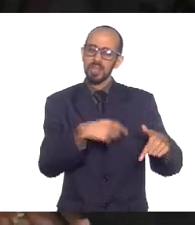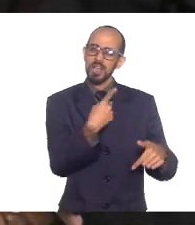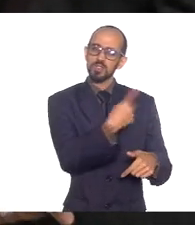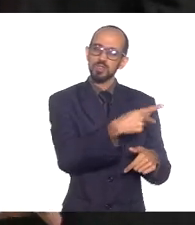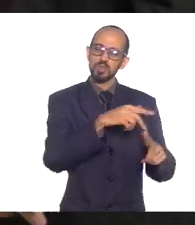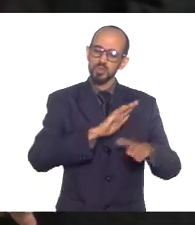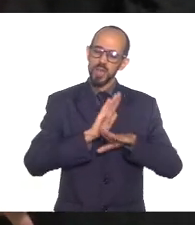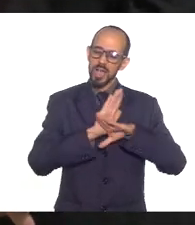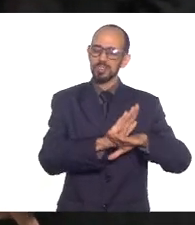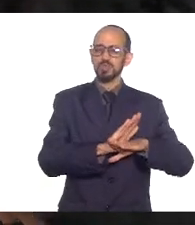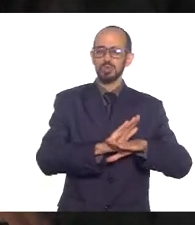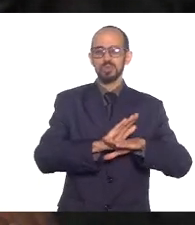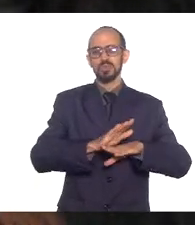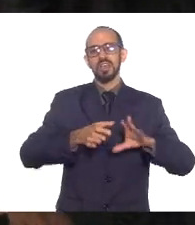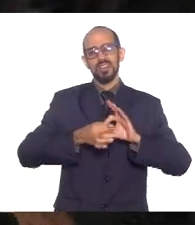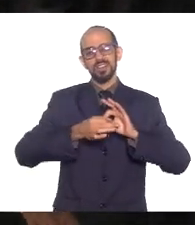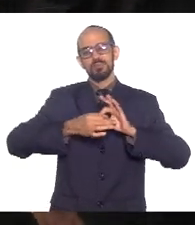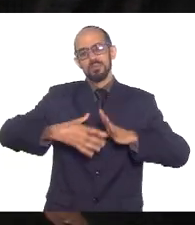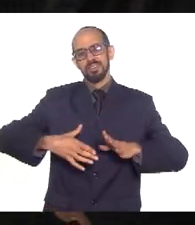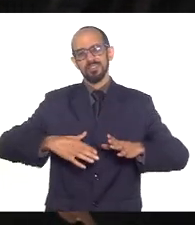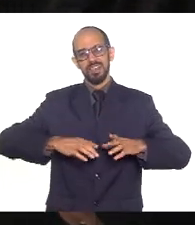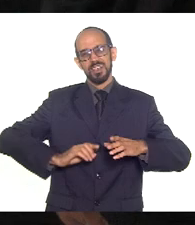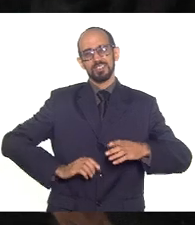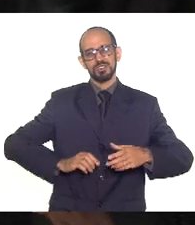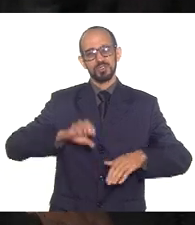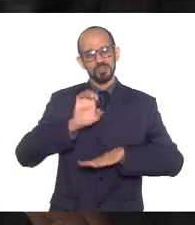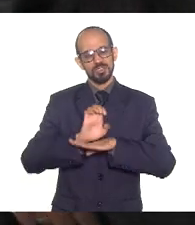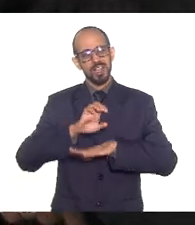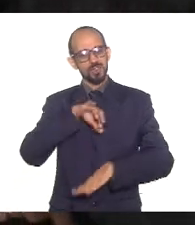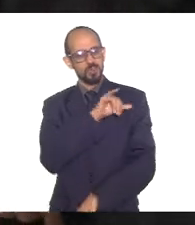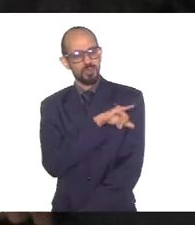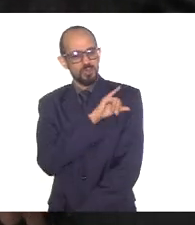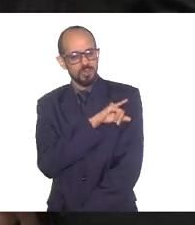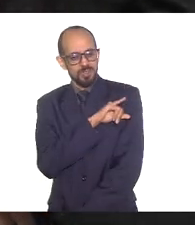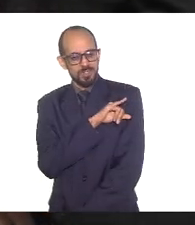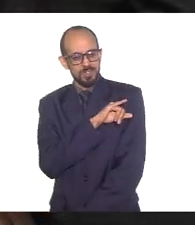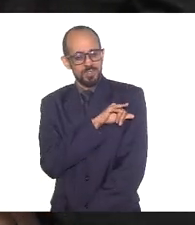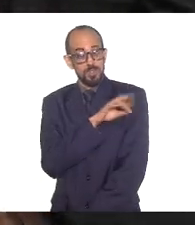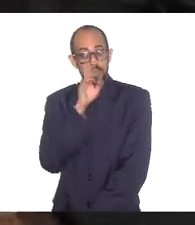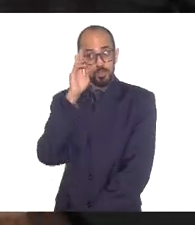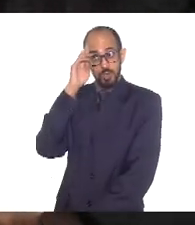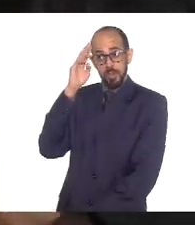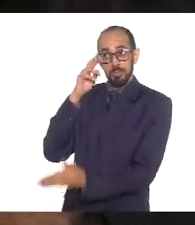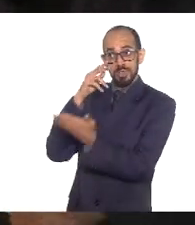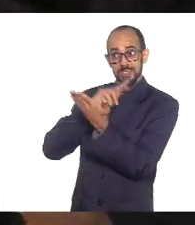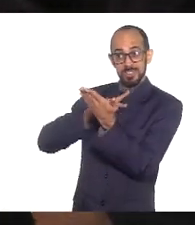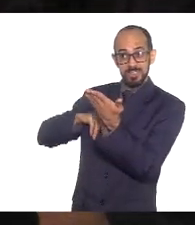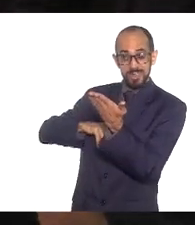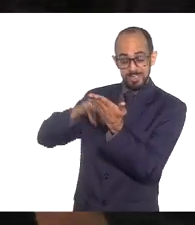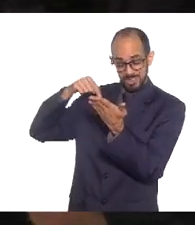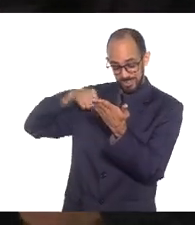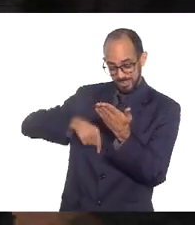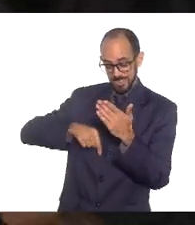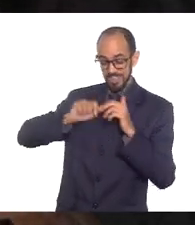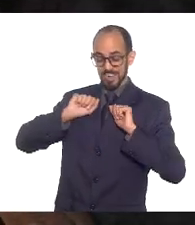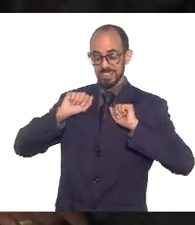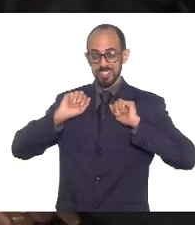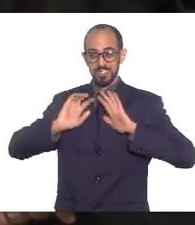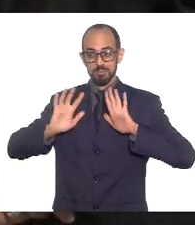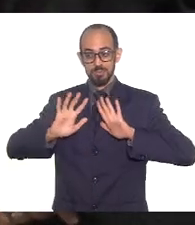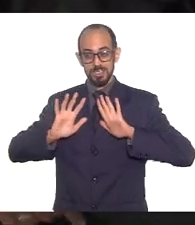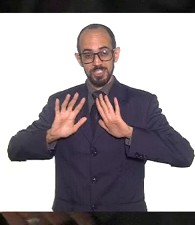contribuição à democracia no estado do Rio de Janeiro esse uma presidente nessa despedida daqui do